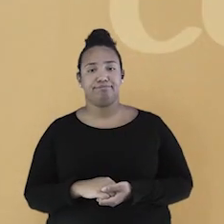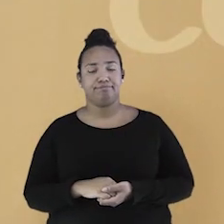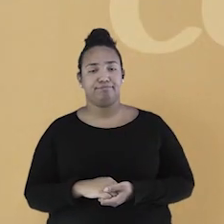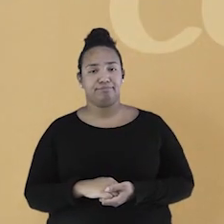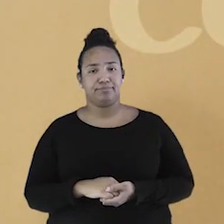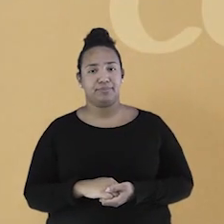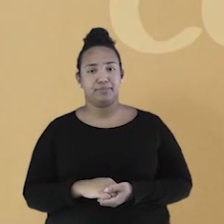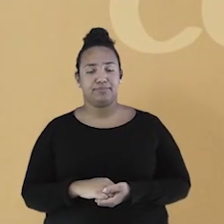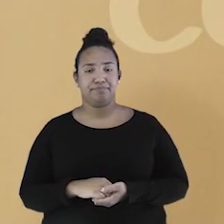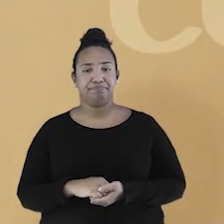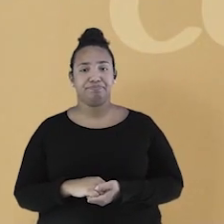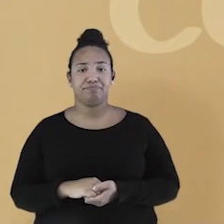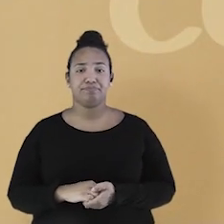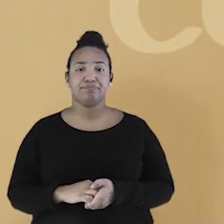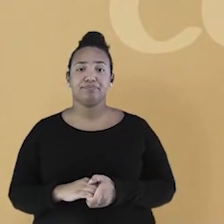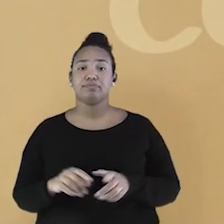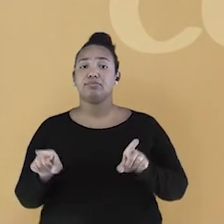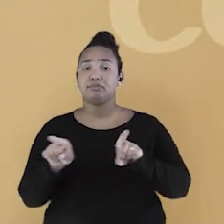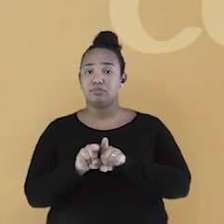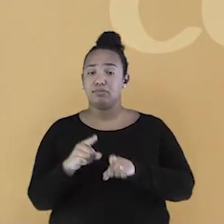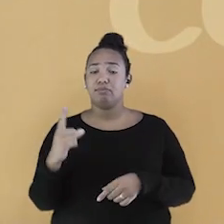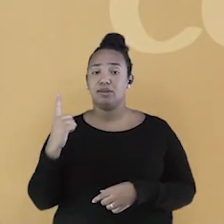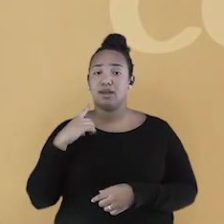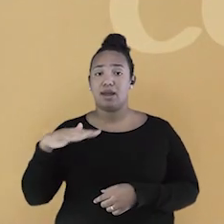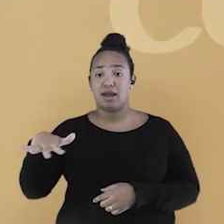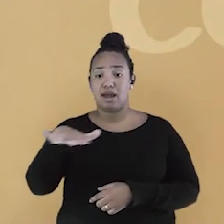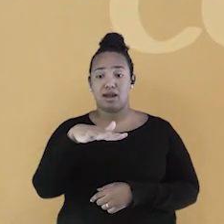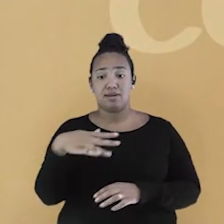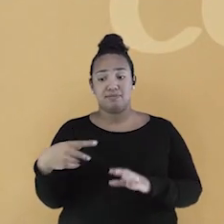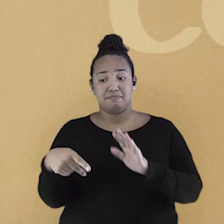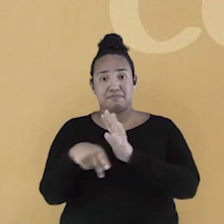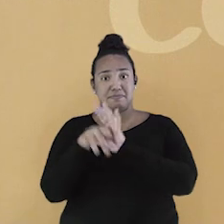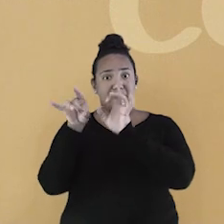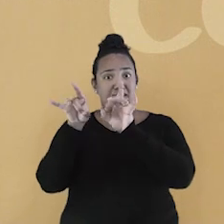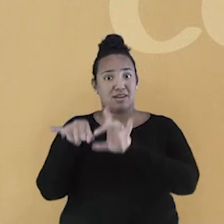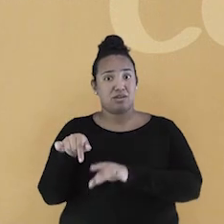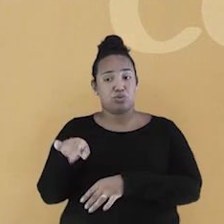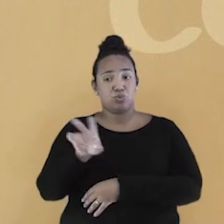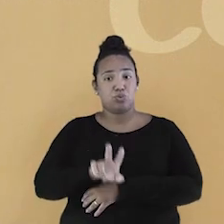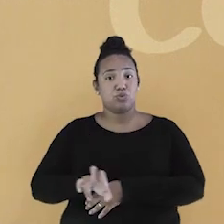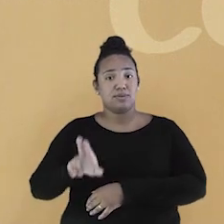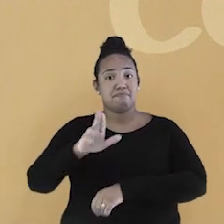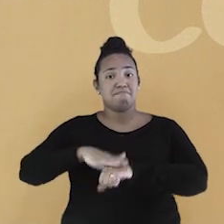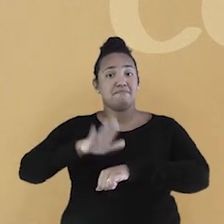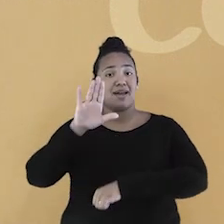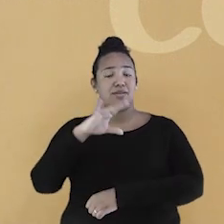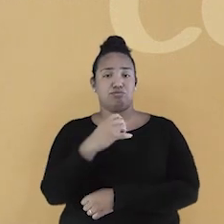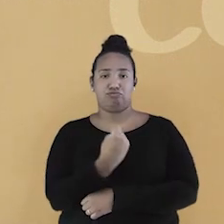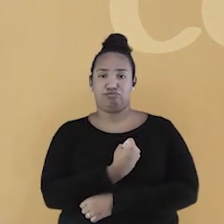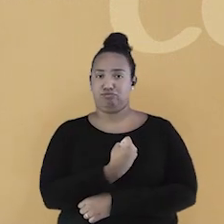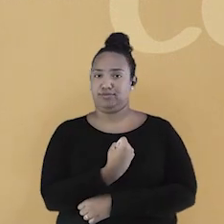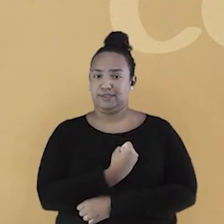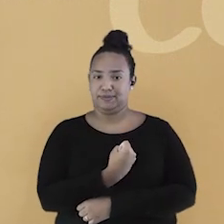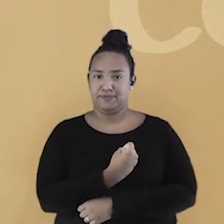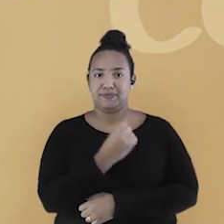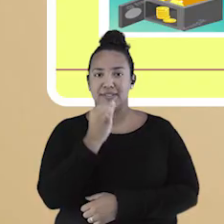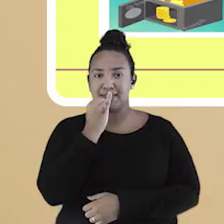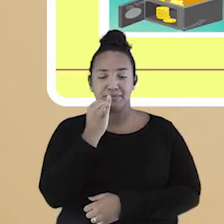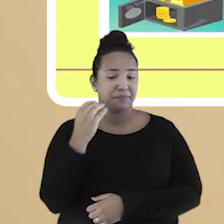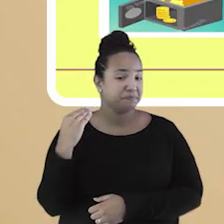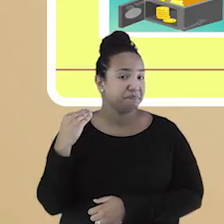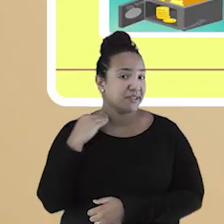Também existem áreas específicas no mundo do trabalho em que se usa mais os números. Em bancos, por